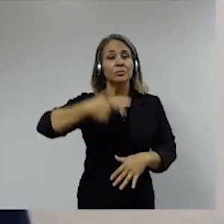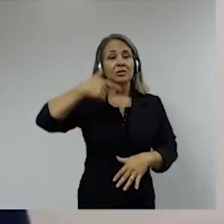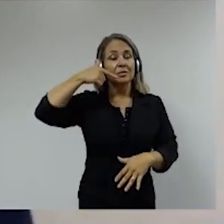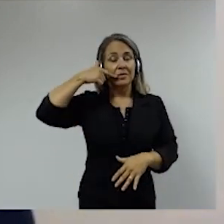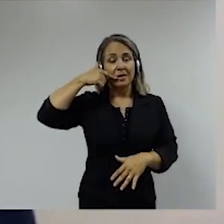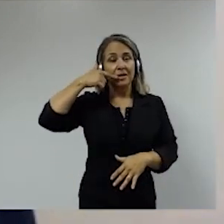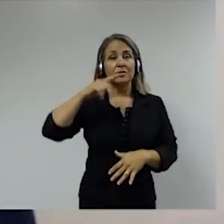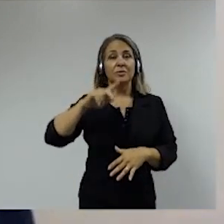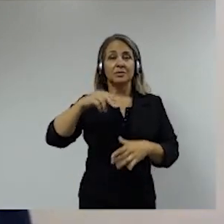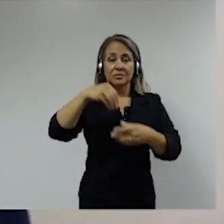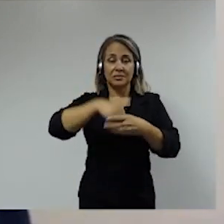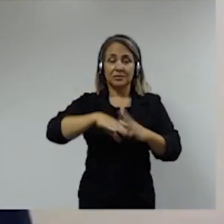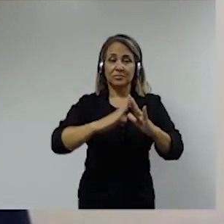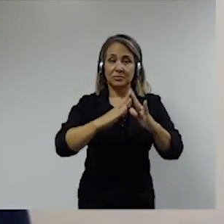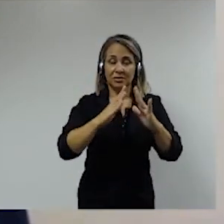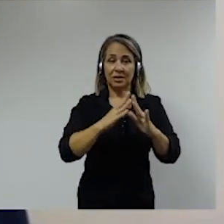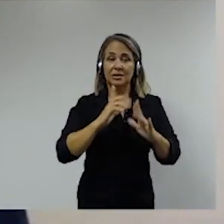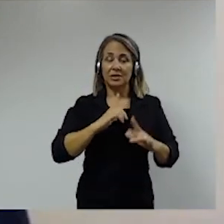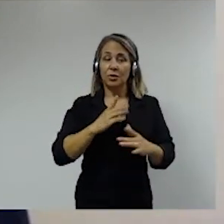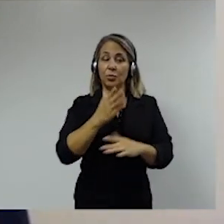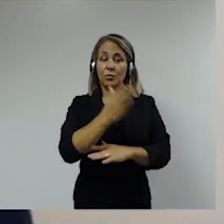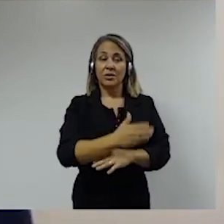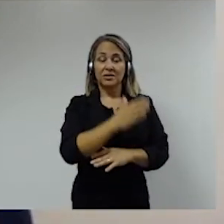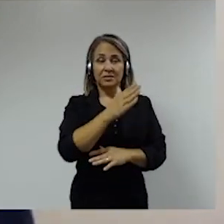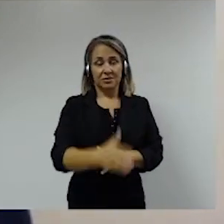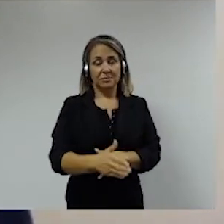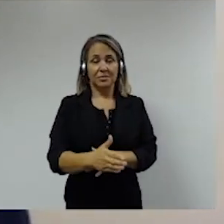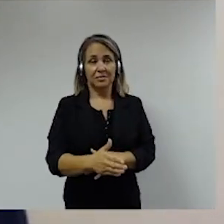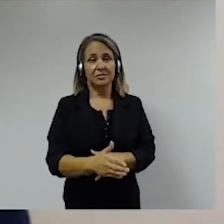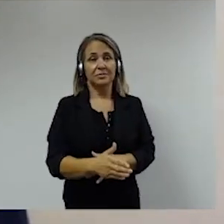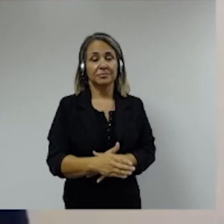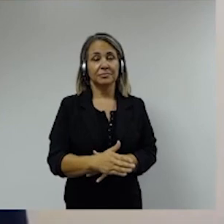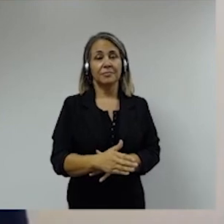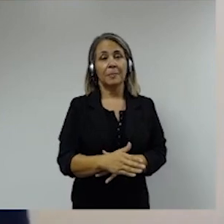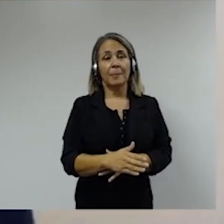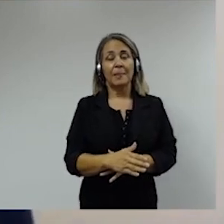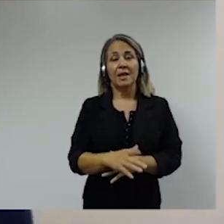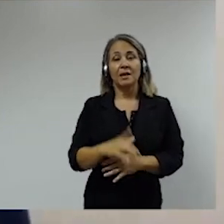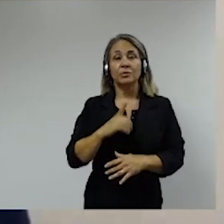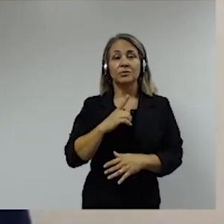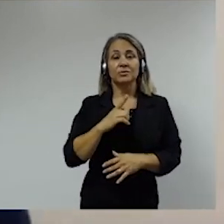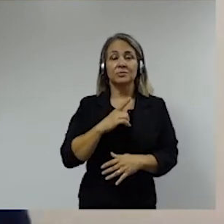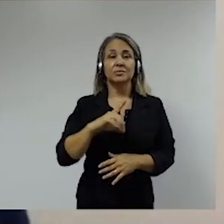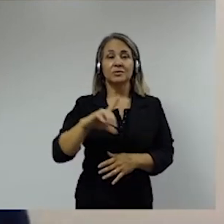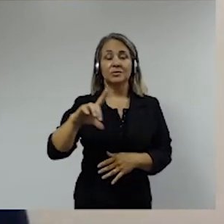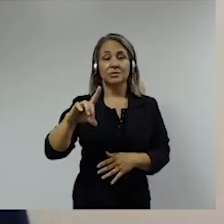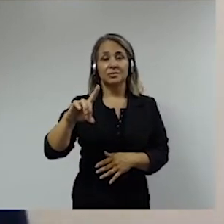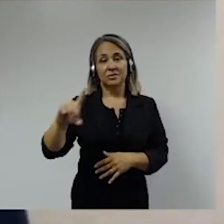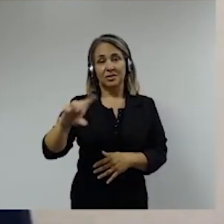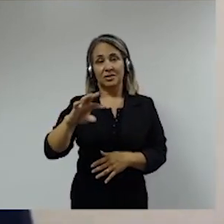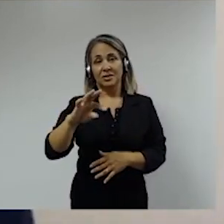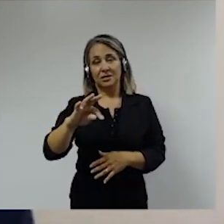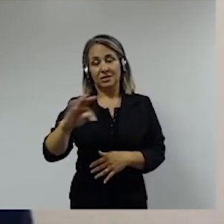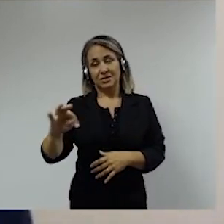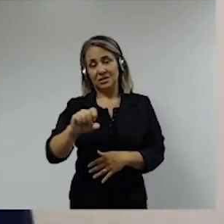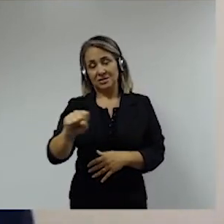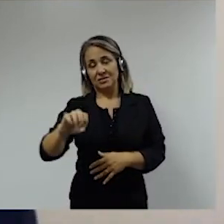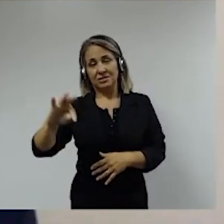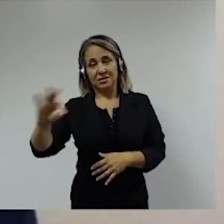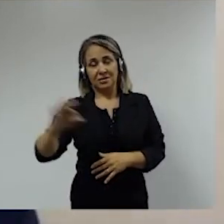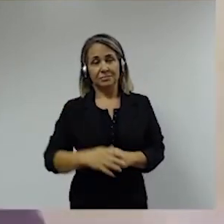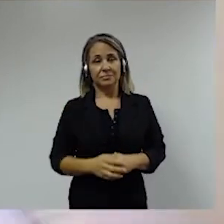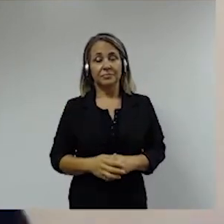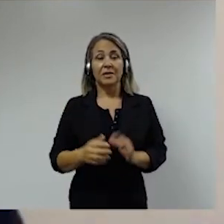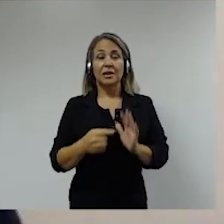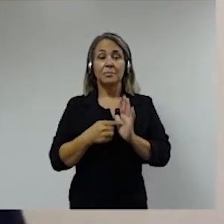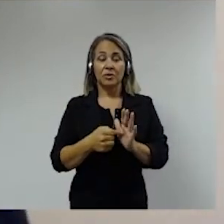office eu creio que existe com o cancelamento da OJ 273 do TST, da SBDI 1 do TST, de